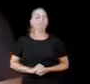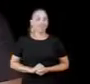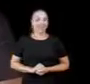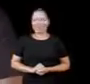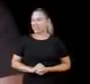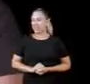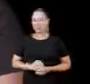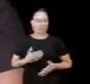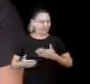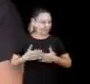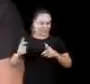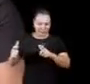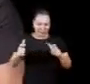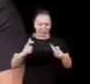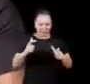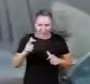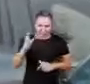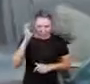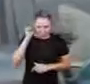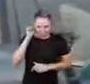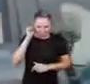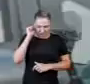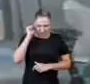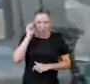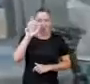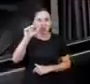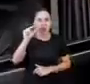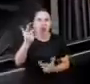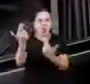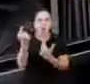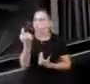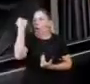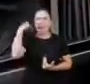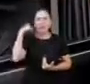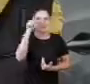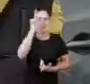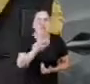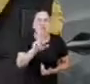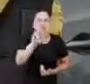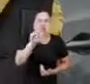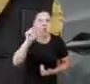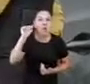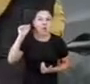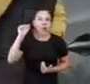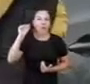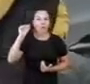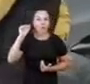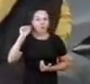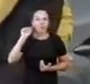Olha a situação de você ouvir isso. Você nunca será o mesmo. Nunca.